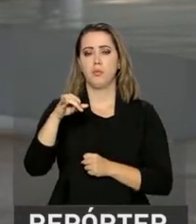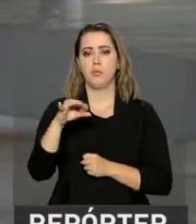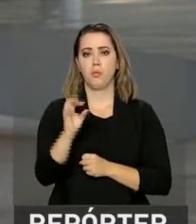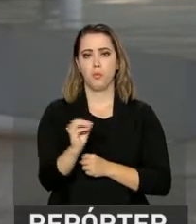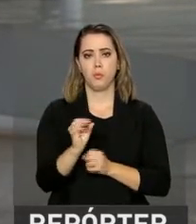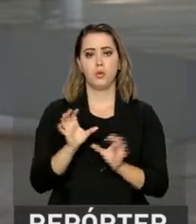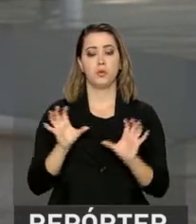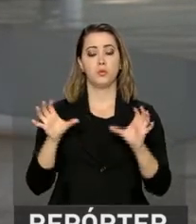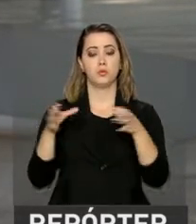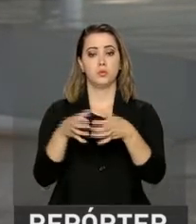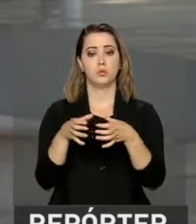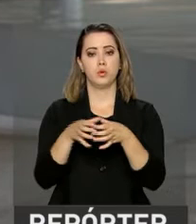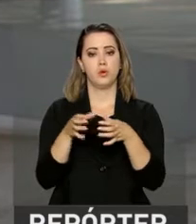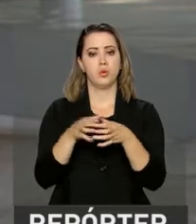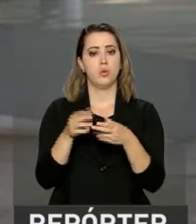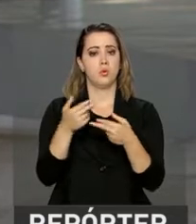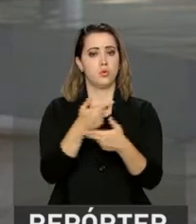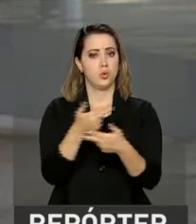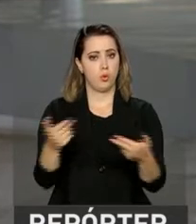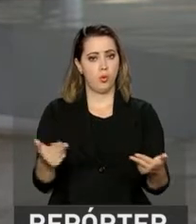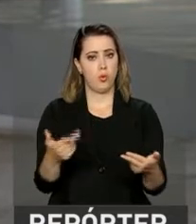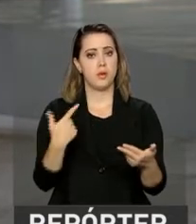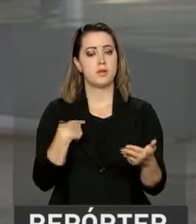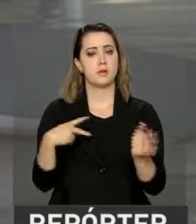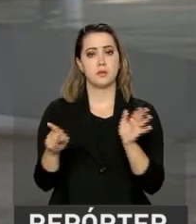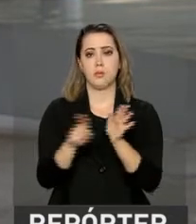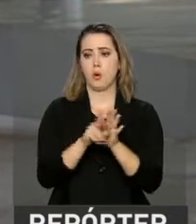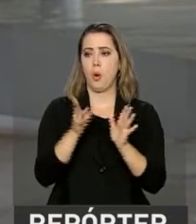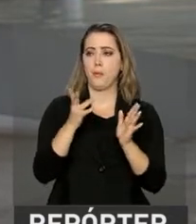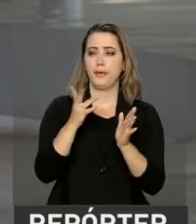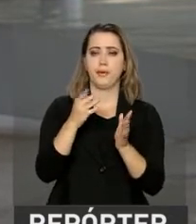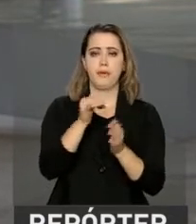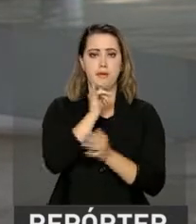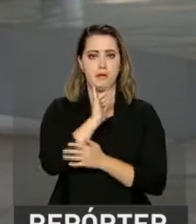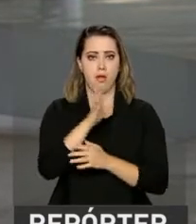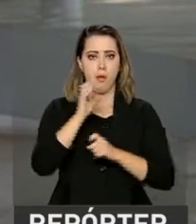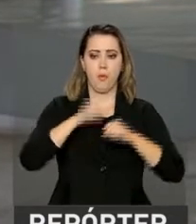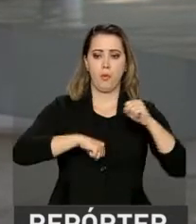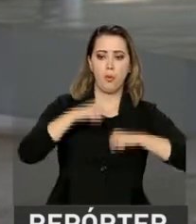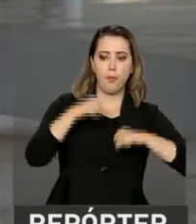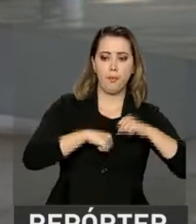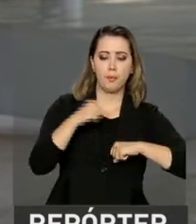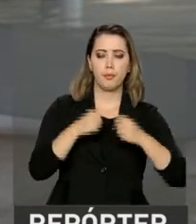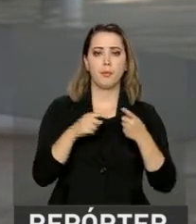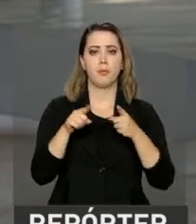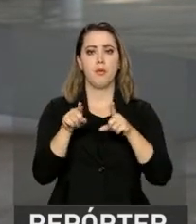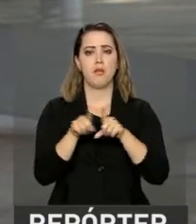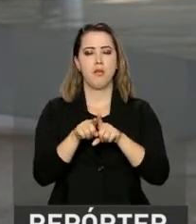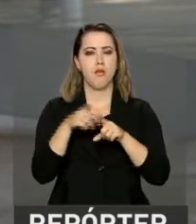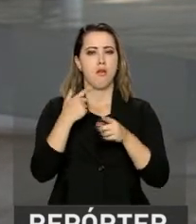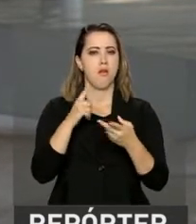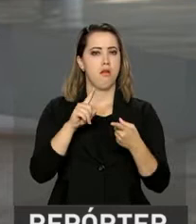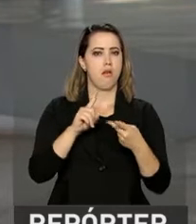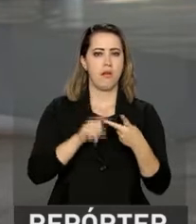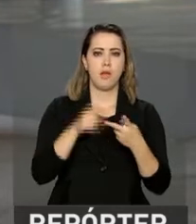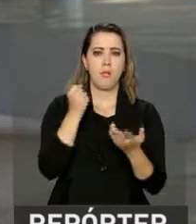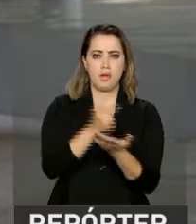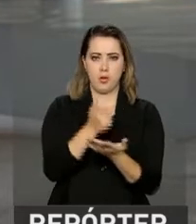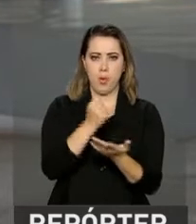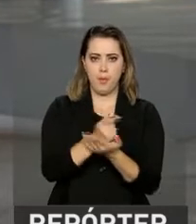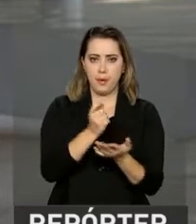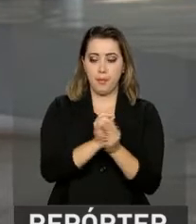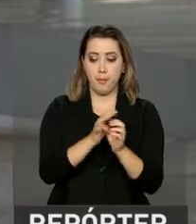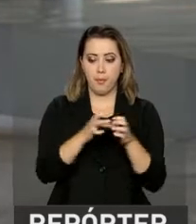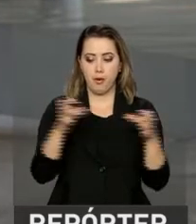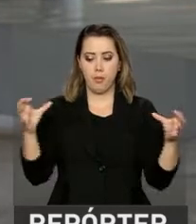segmentos bens de capital que são máquinas e equipamentos comprados pelos industriais para ampliar a própria